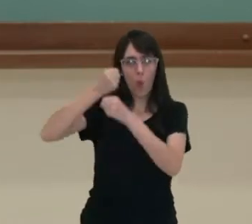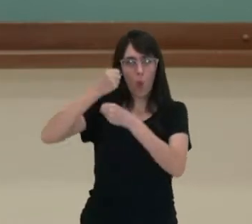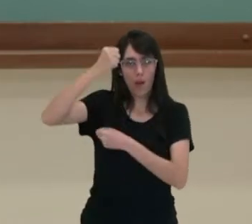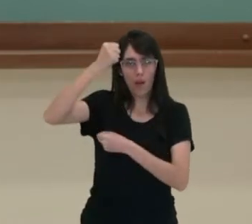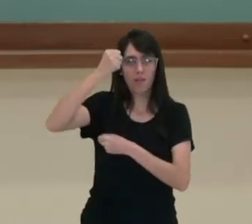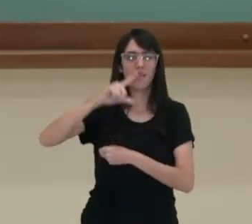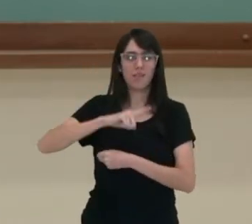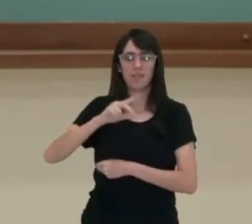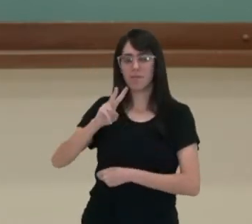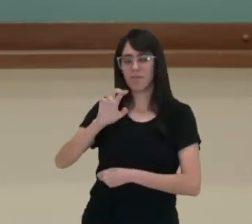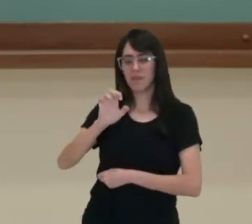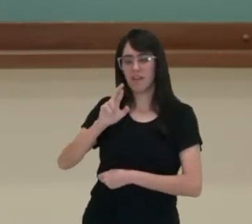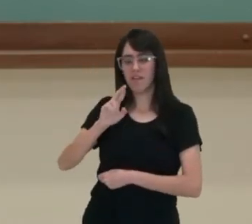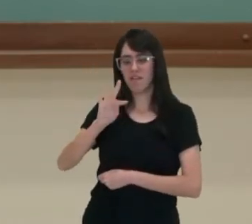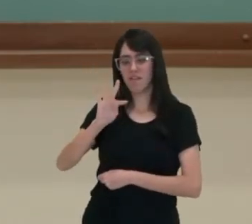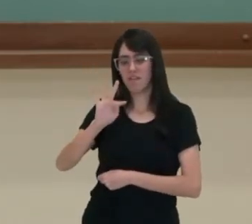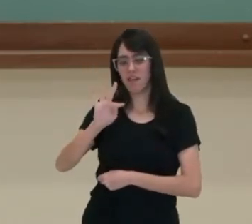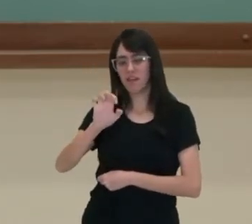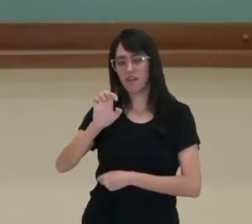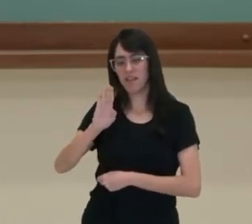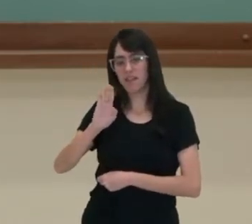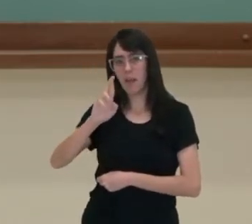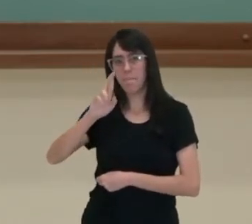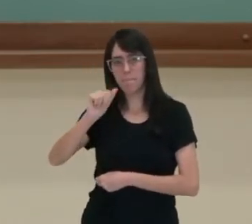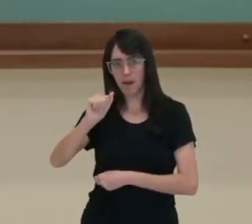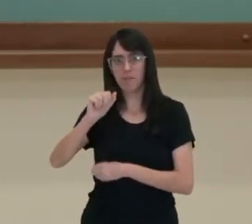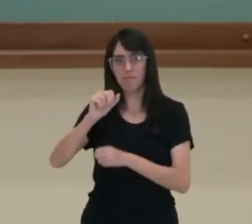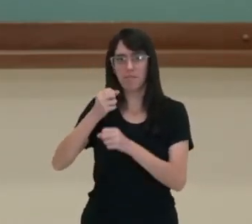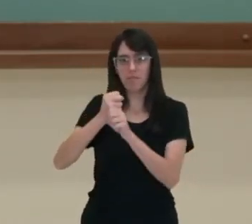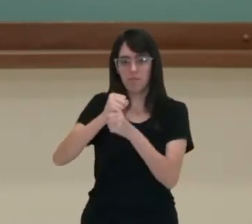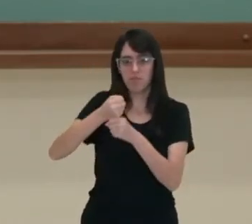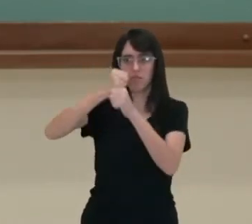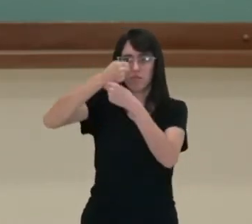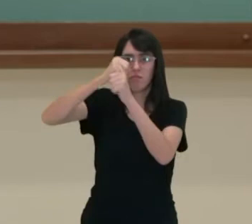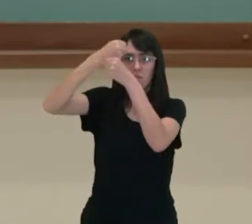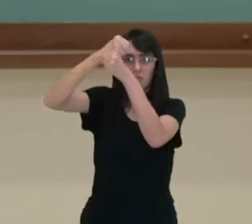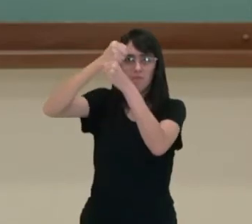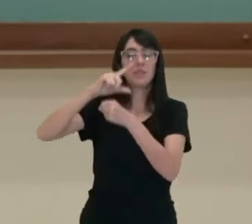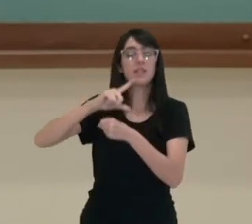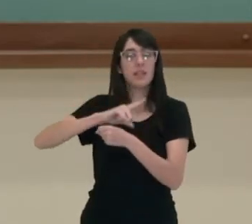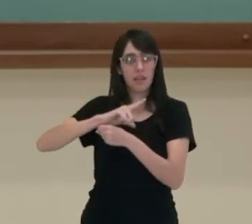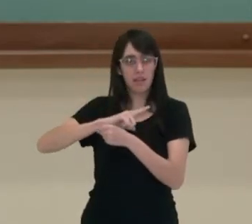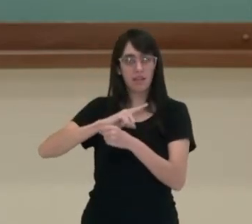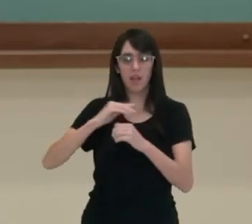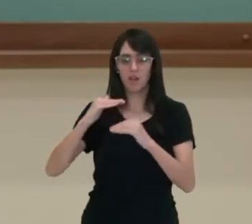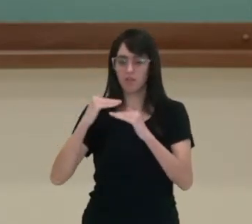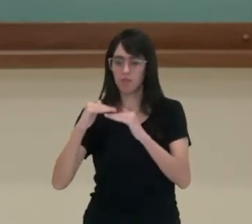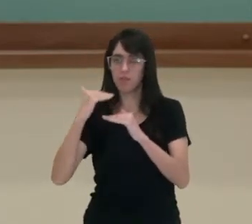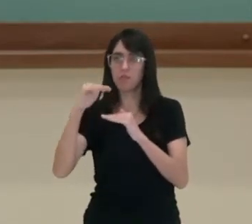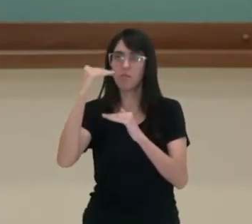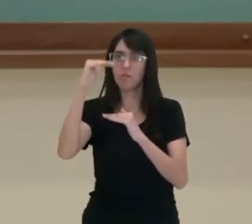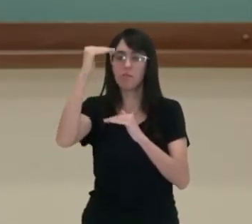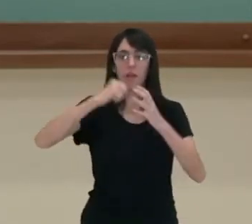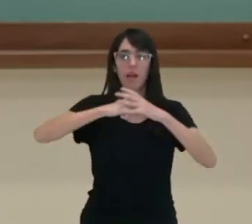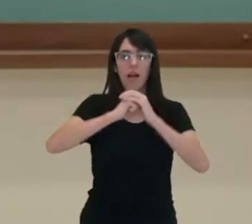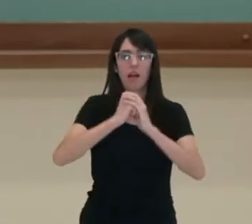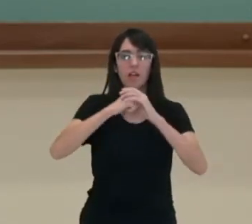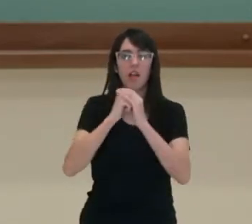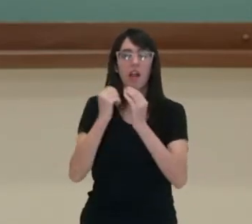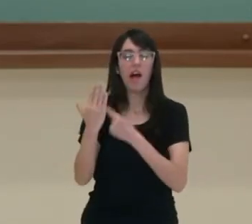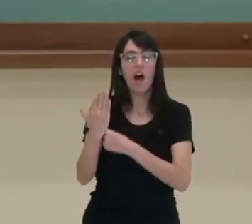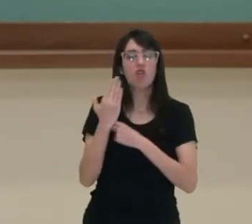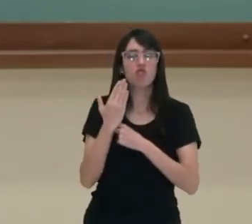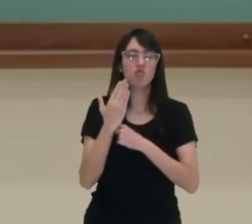as vértebras, que é o tecido ósseo. Entre uma vértebra e outra, tem o tecido cartilaginoso, que vai servir para